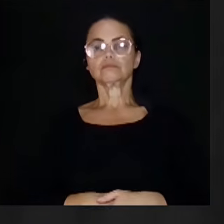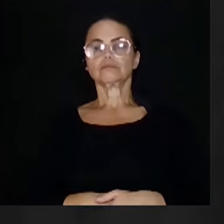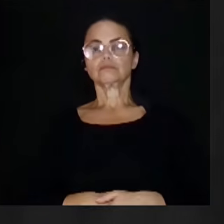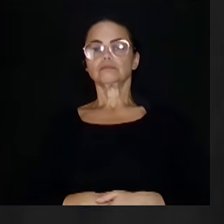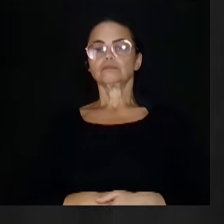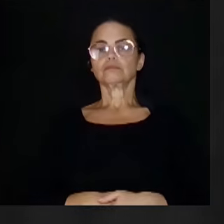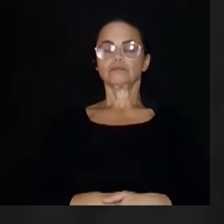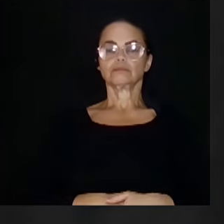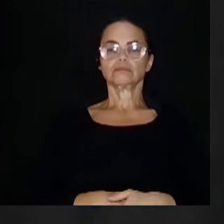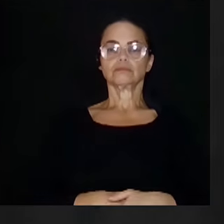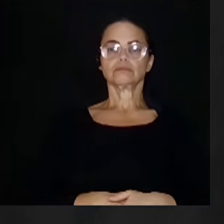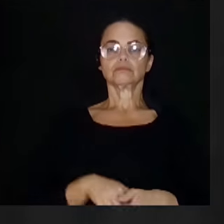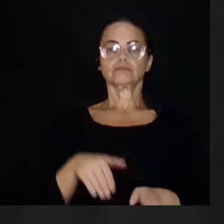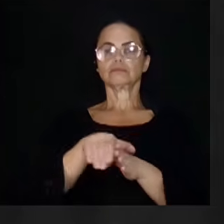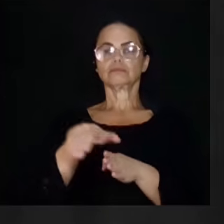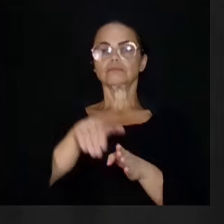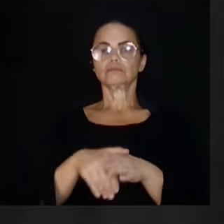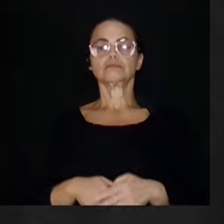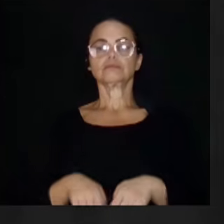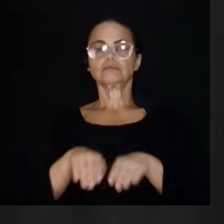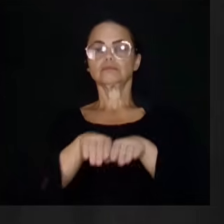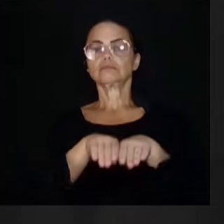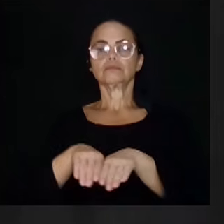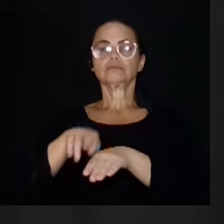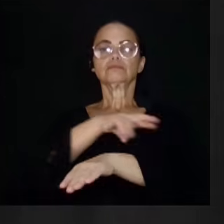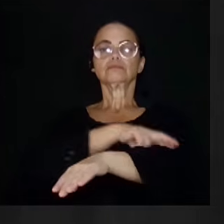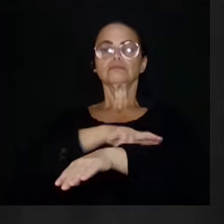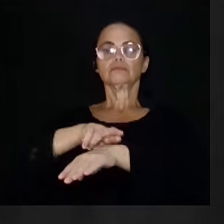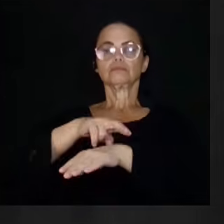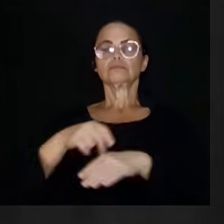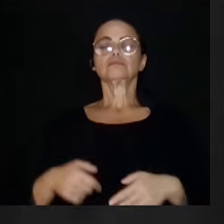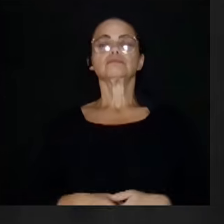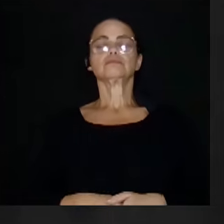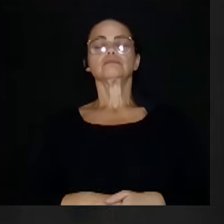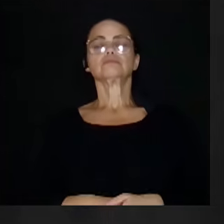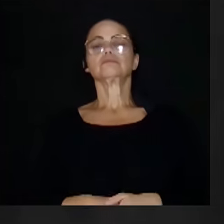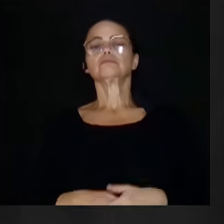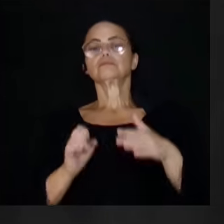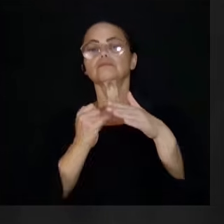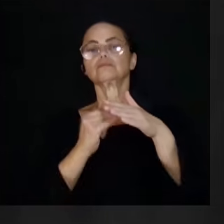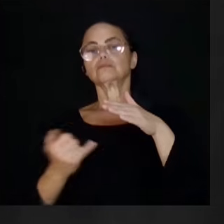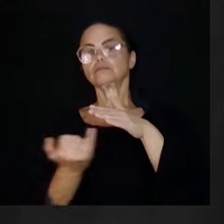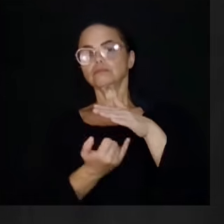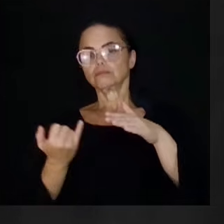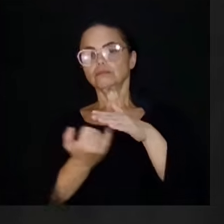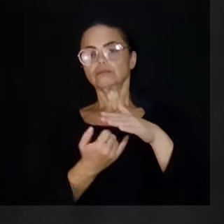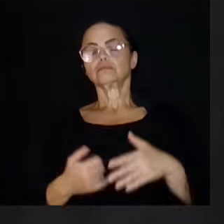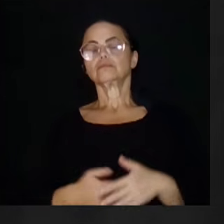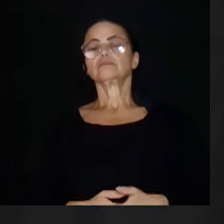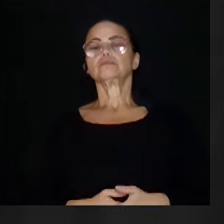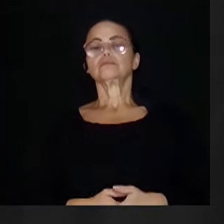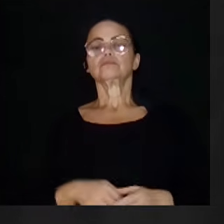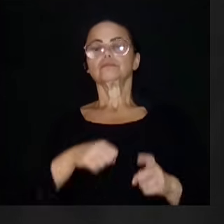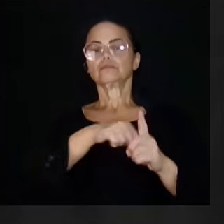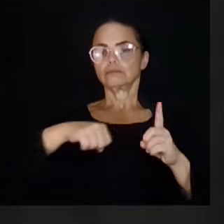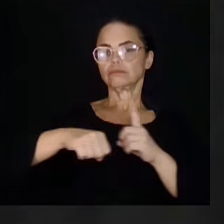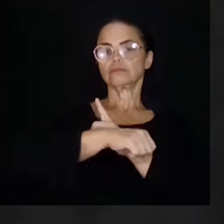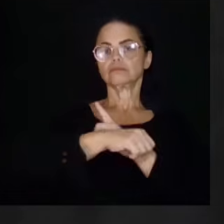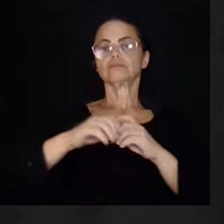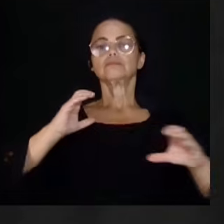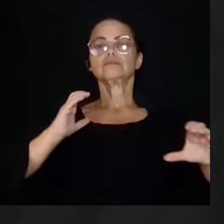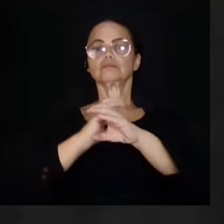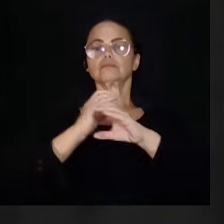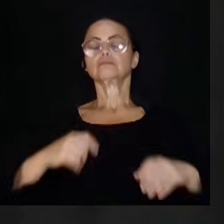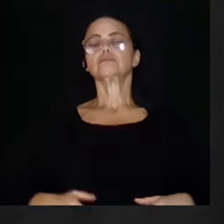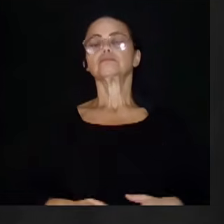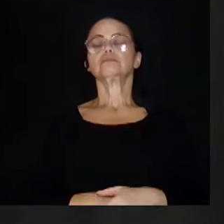no Conselho da Igualdade Racial, porque como é uma entidade da sociedade civil, então nós ocupamos os espaços